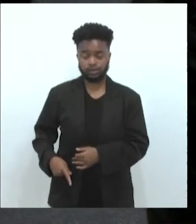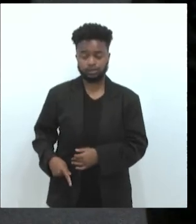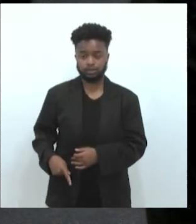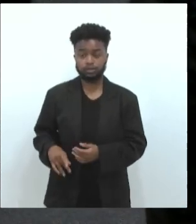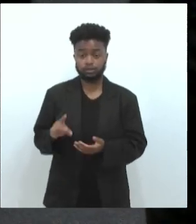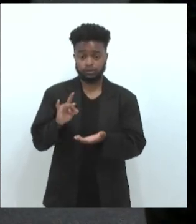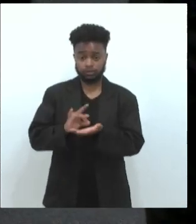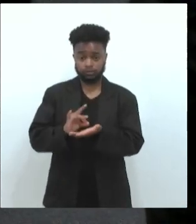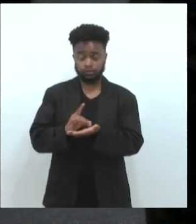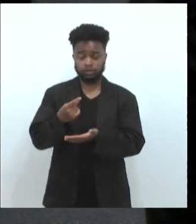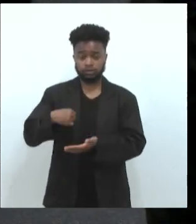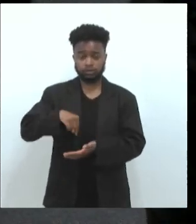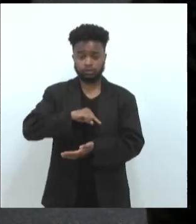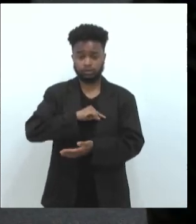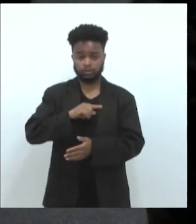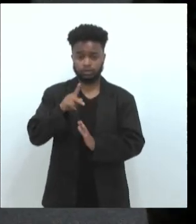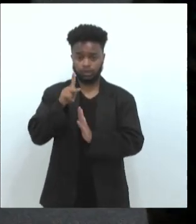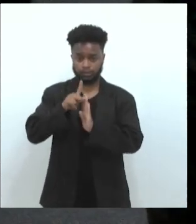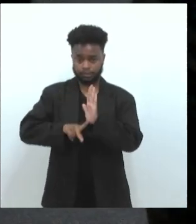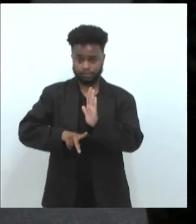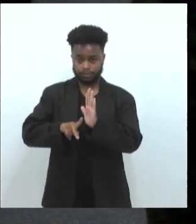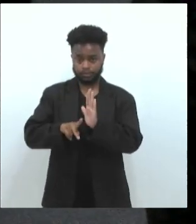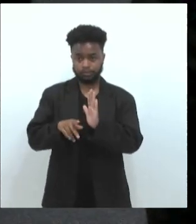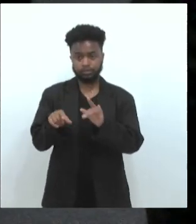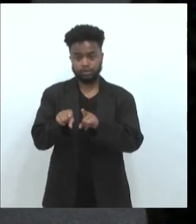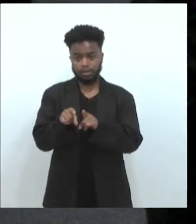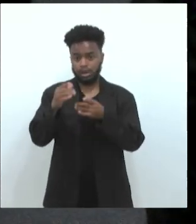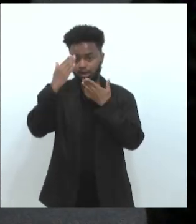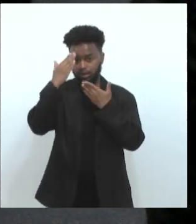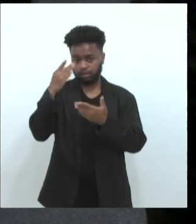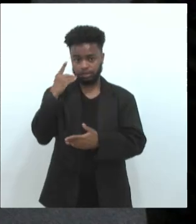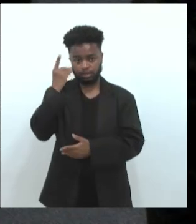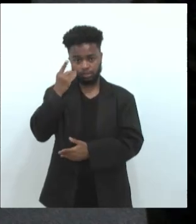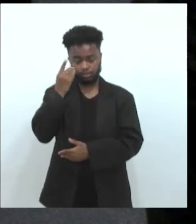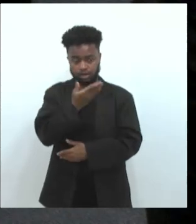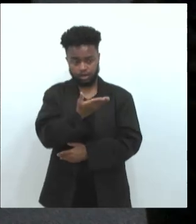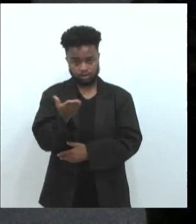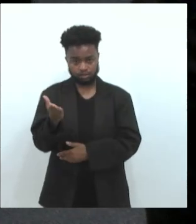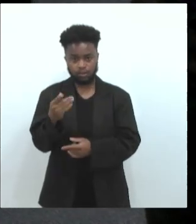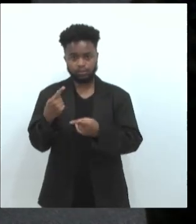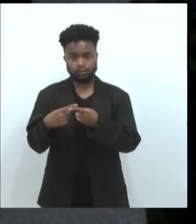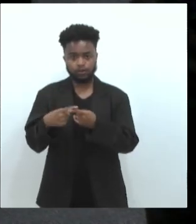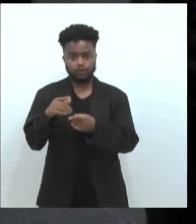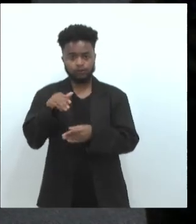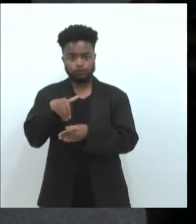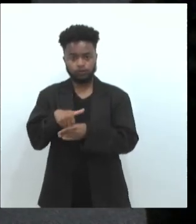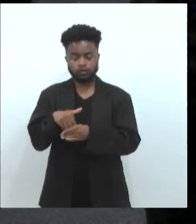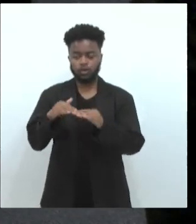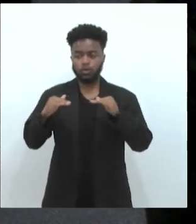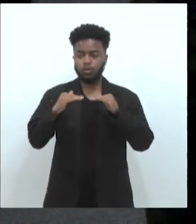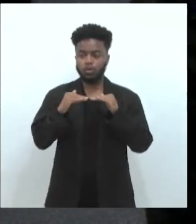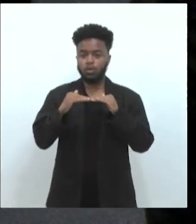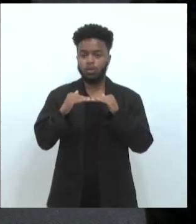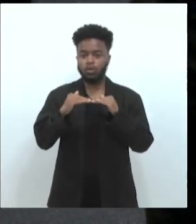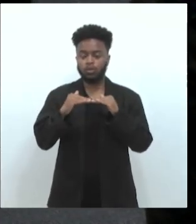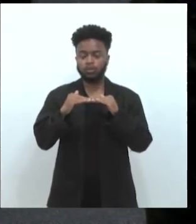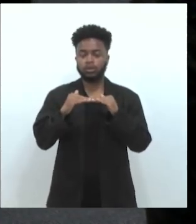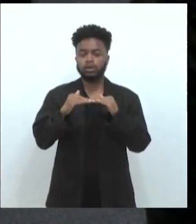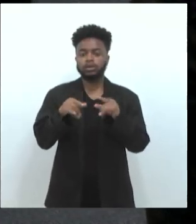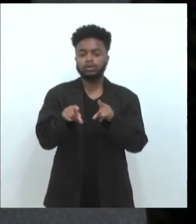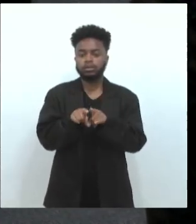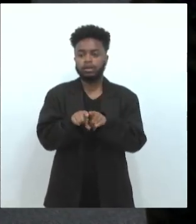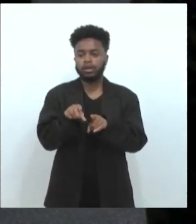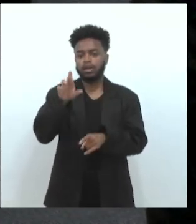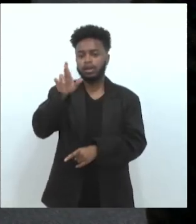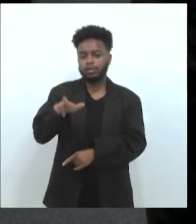o nosso projeto em questão, e agradeço aos deputados e às deputadas que puderam votar favorável, inclusive